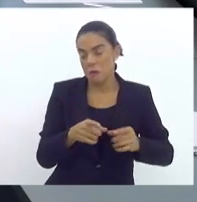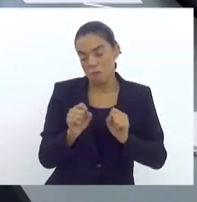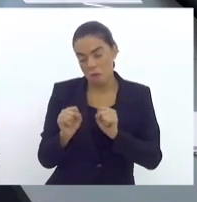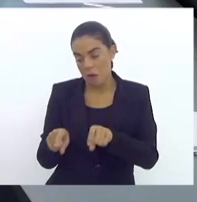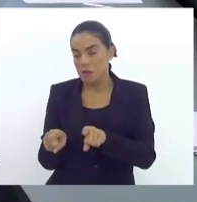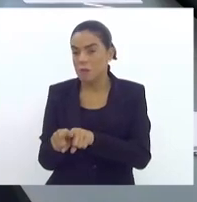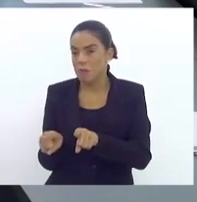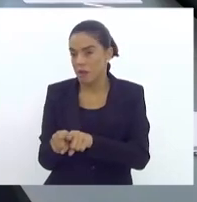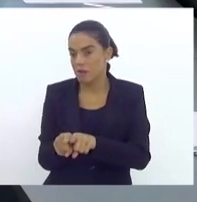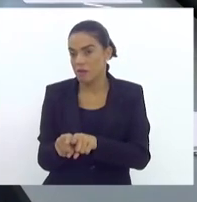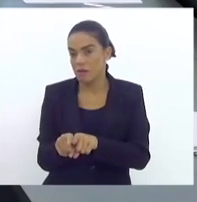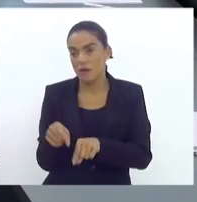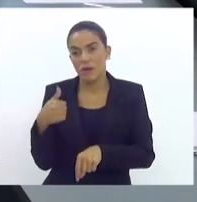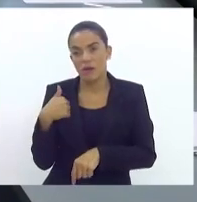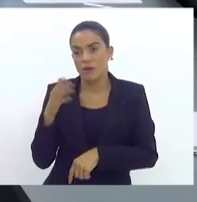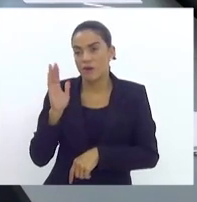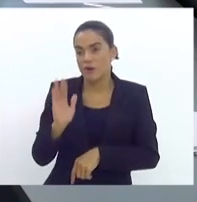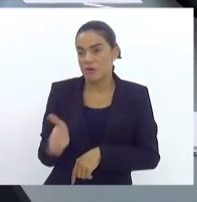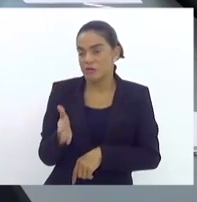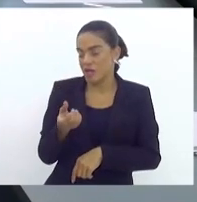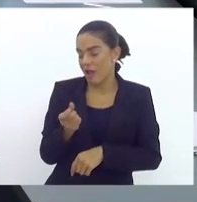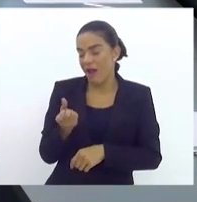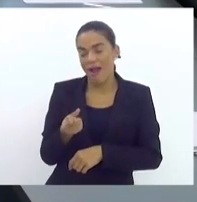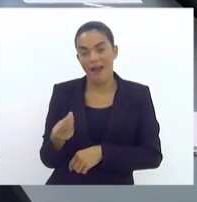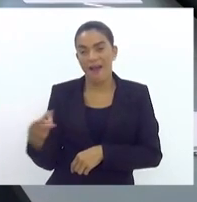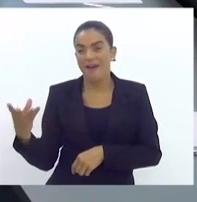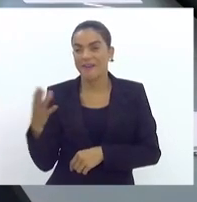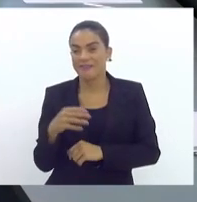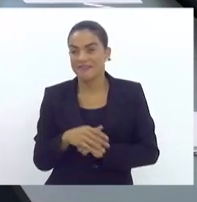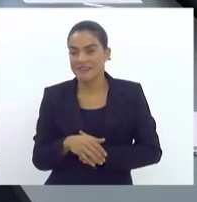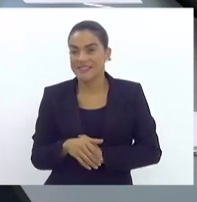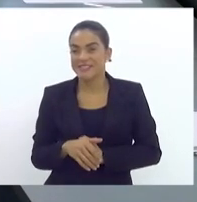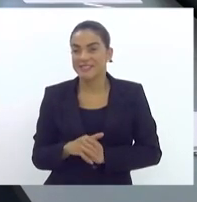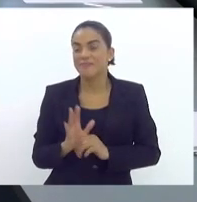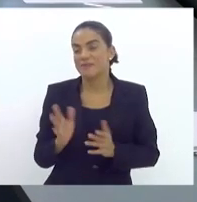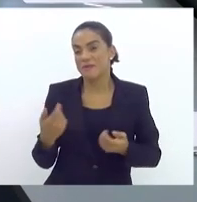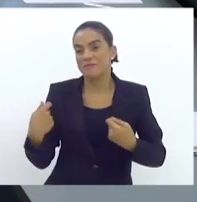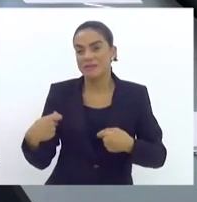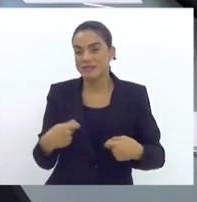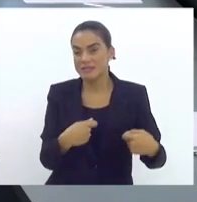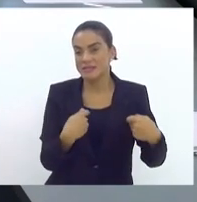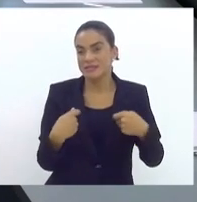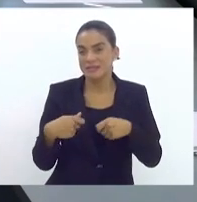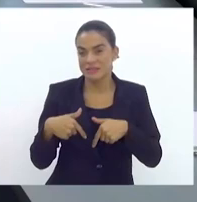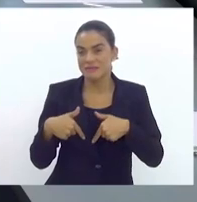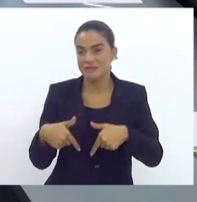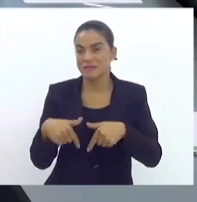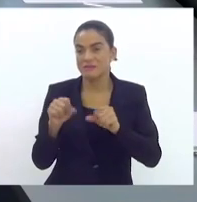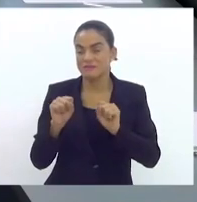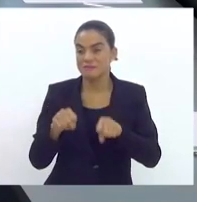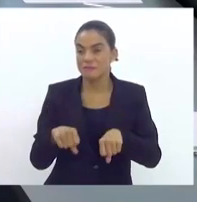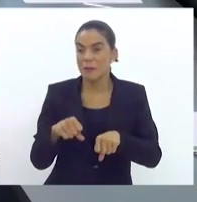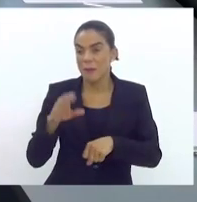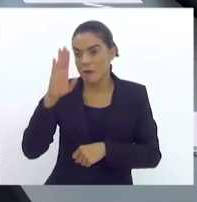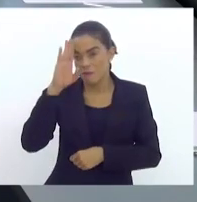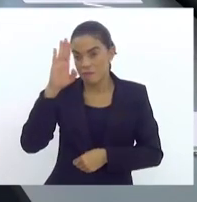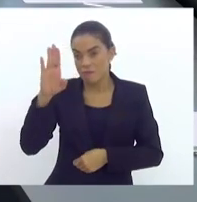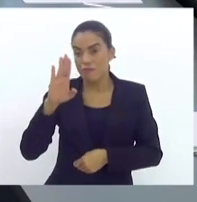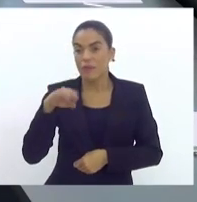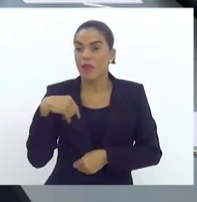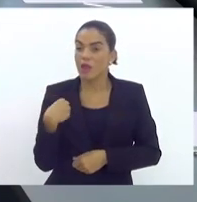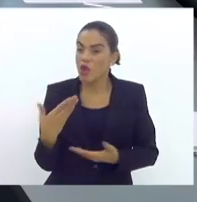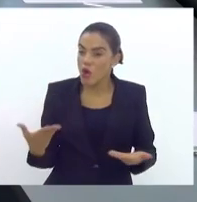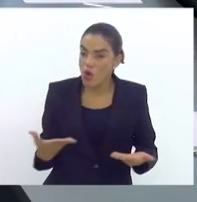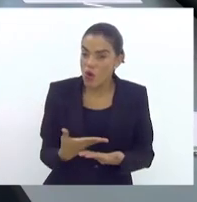e acho que tem que fazer eu já já fiz algumas Então acho que tem que fazer então mas eu acho que a gente fundamental é que a gente